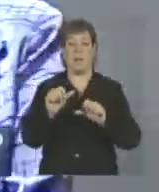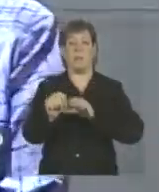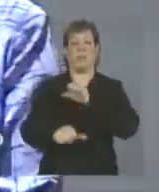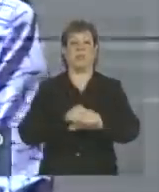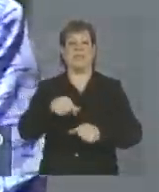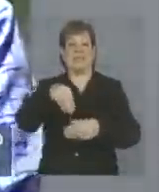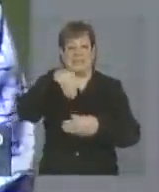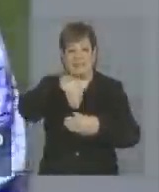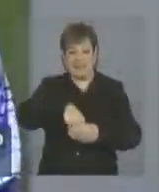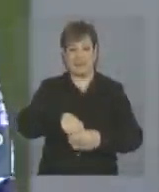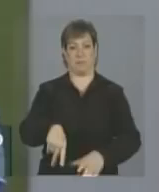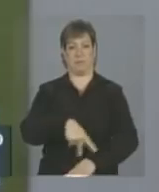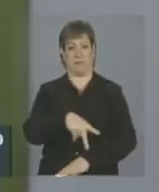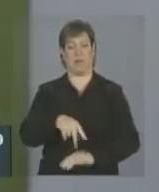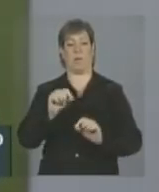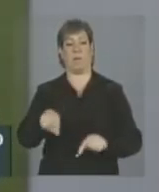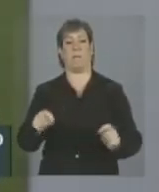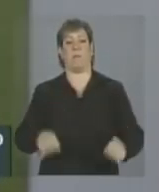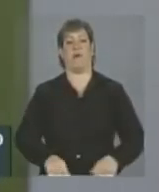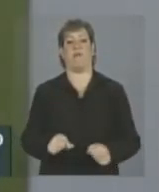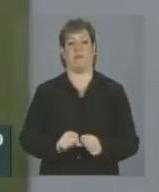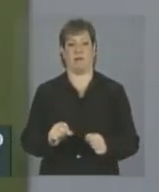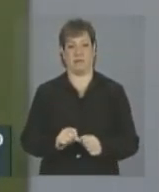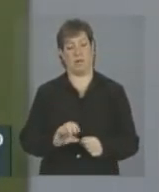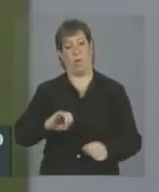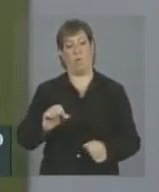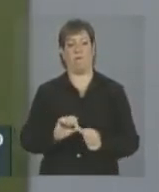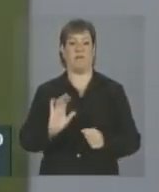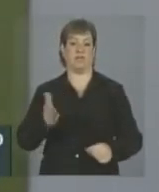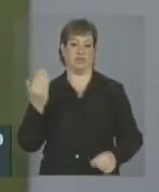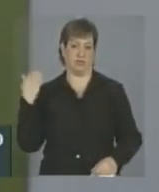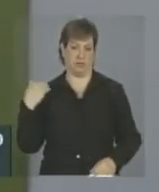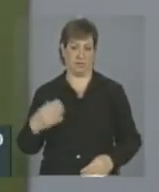internas que ele é capaz de realizar ou que realizou.